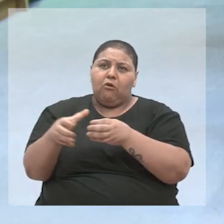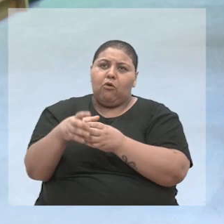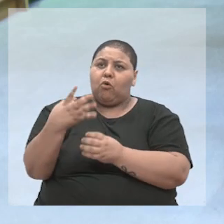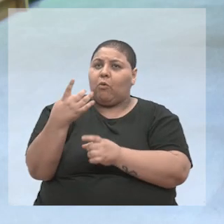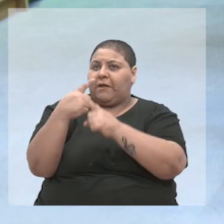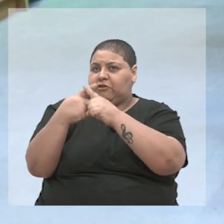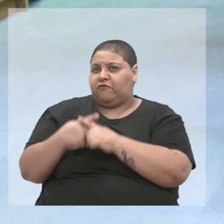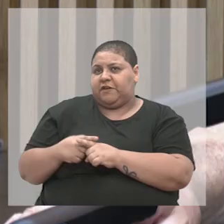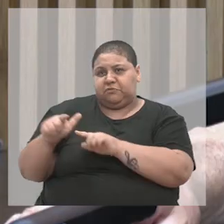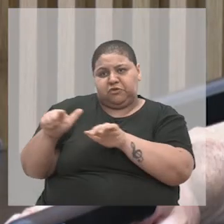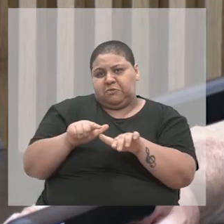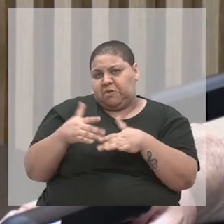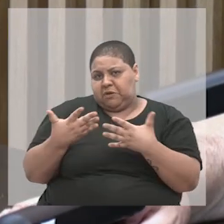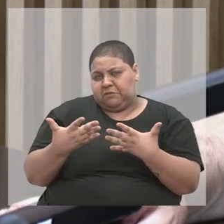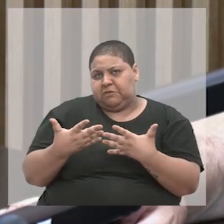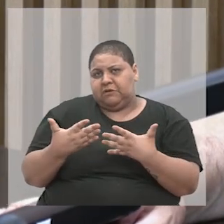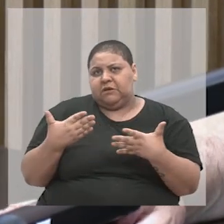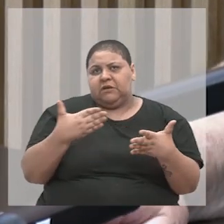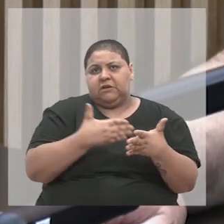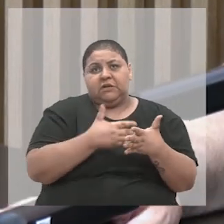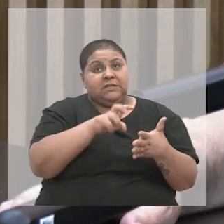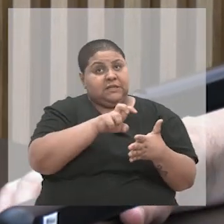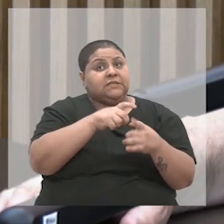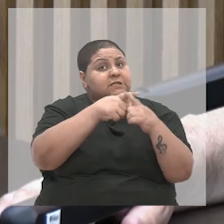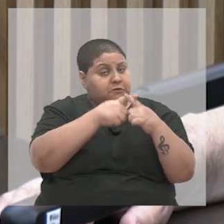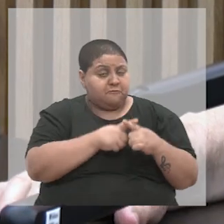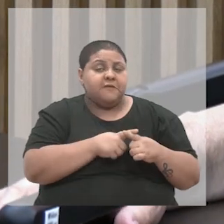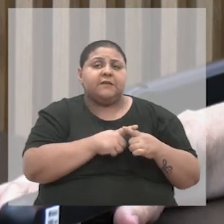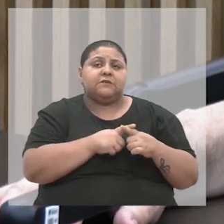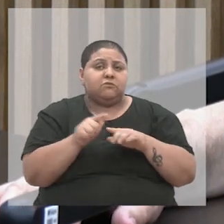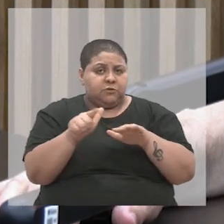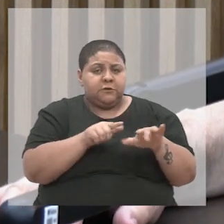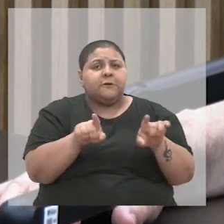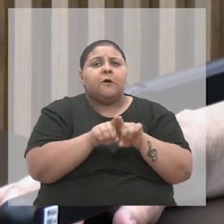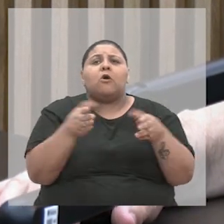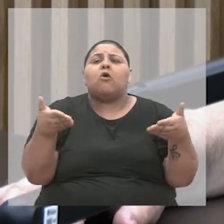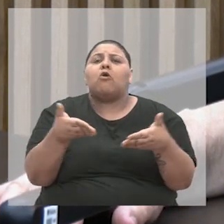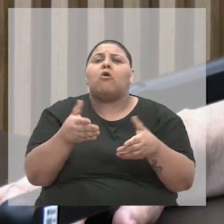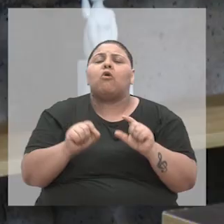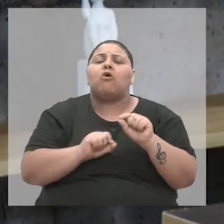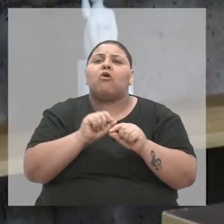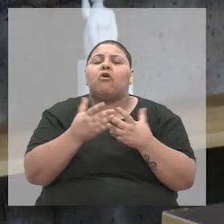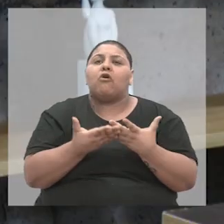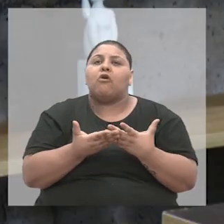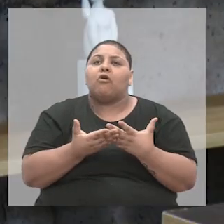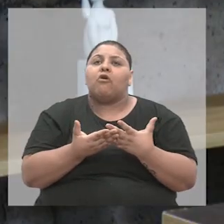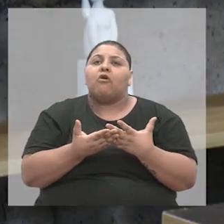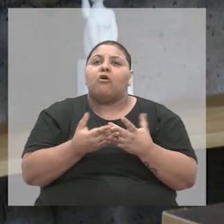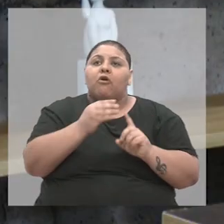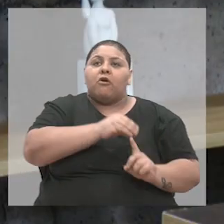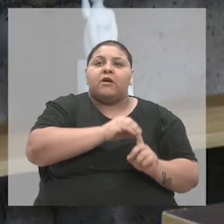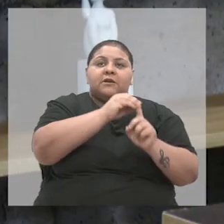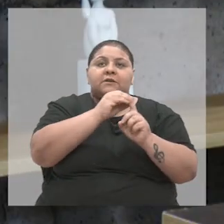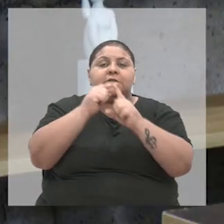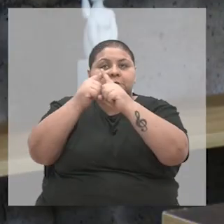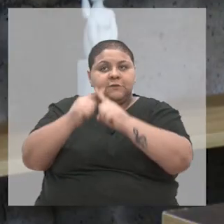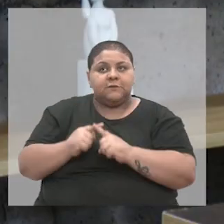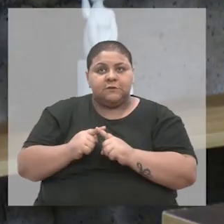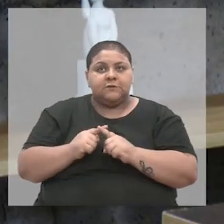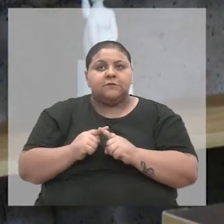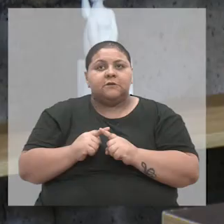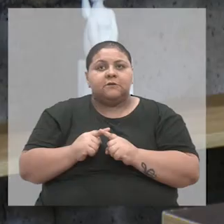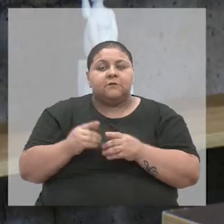por semana, até 5, tem alguns que treinam. Tá. E hoje, quais são as principais competições que o Recreio acaba